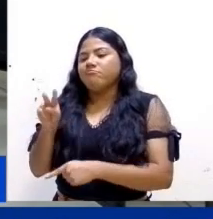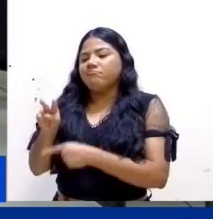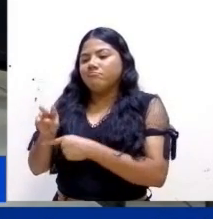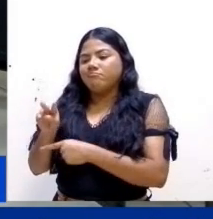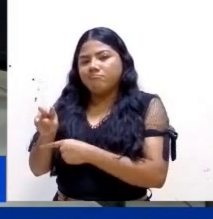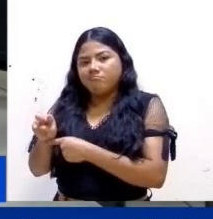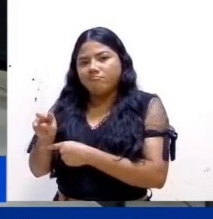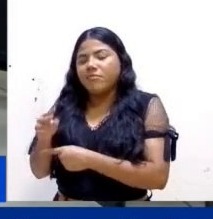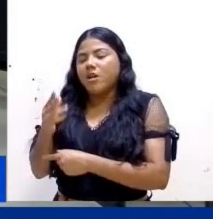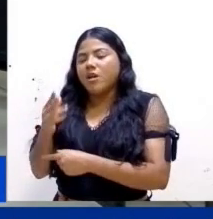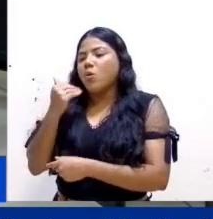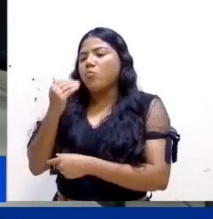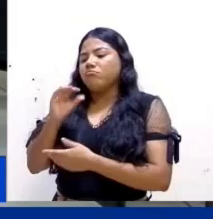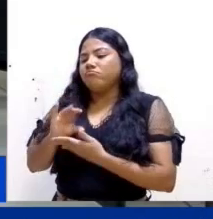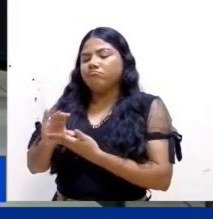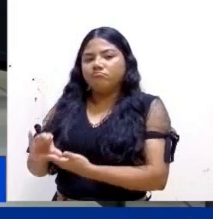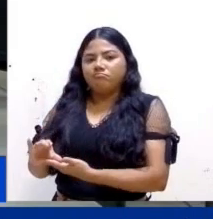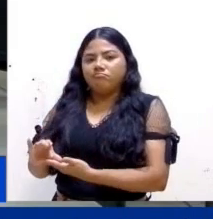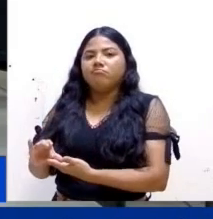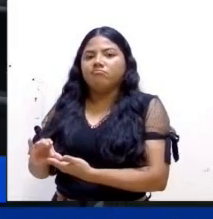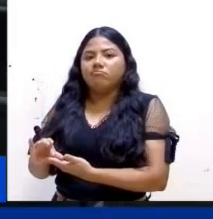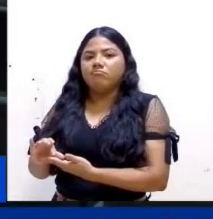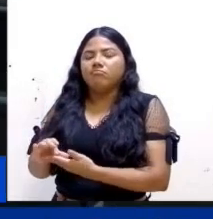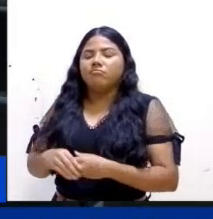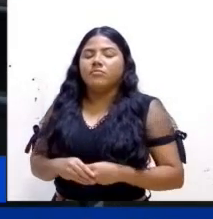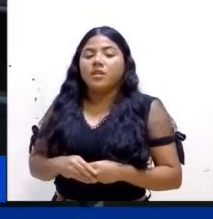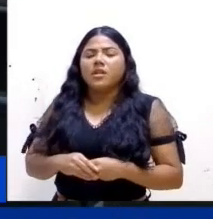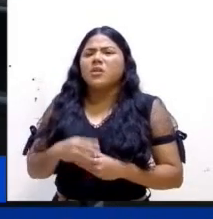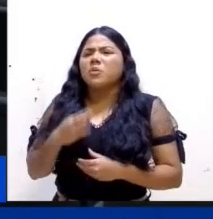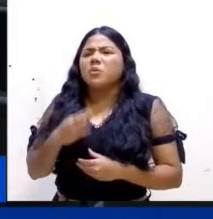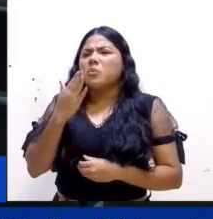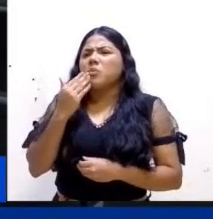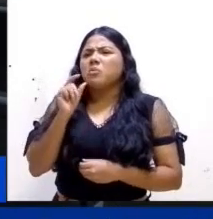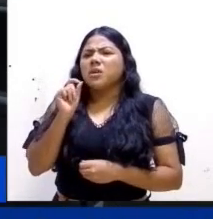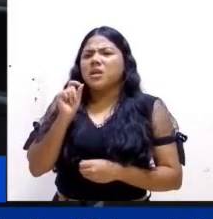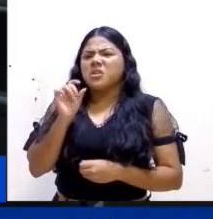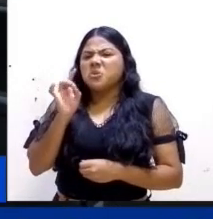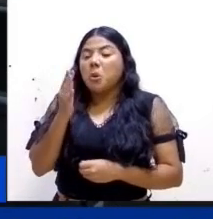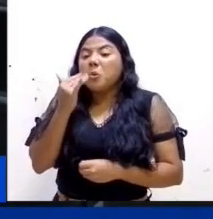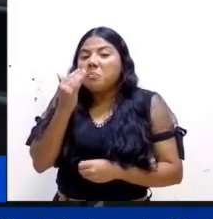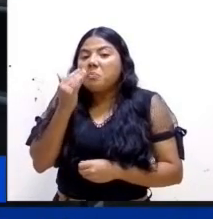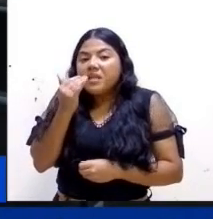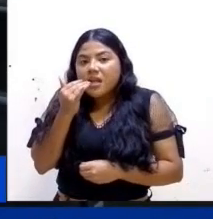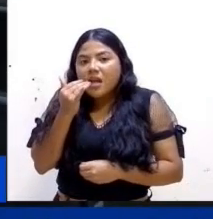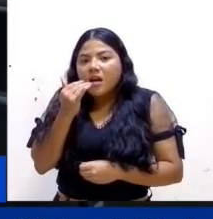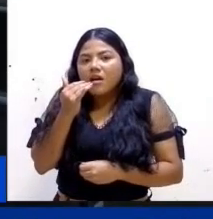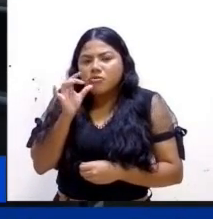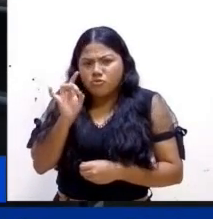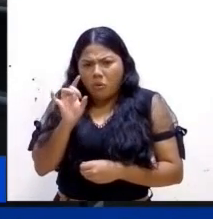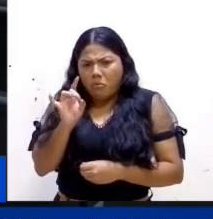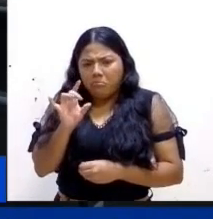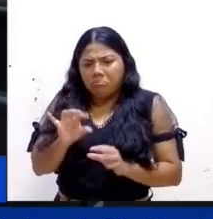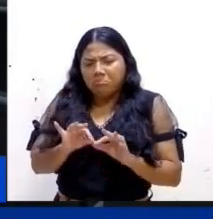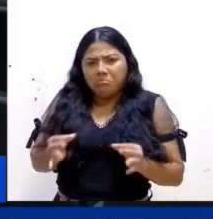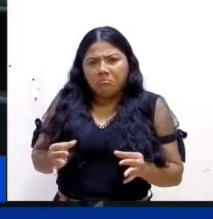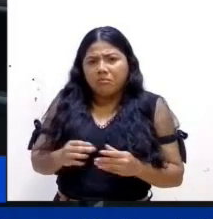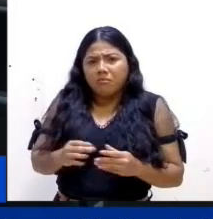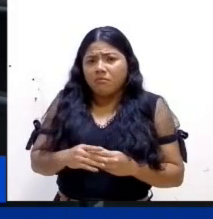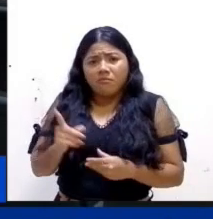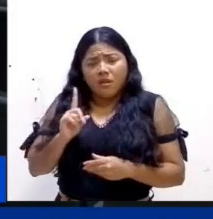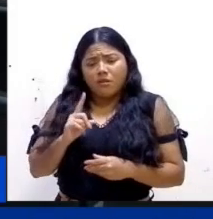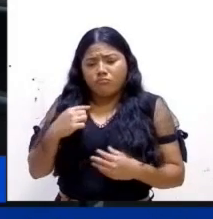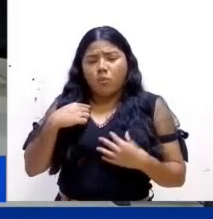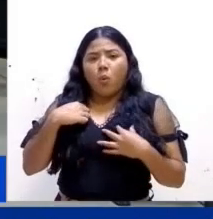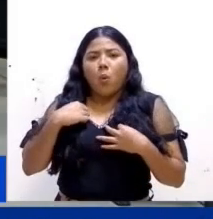auditório. Alimentos aos filhos. E quando eu falo de alimento, eu não estou me referindo só à comida. Eu estou falando a